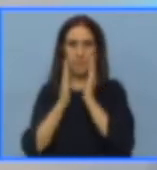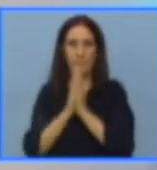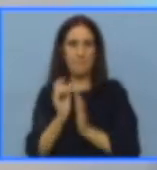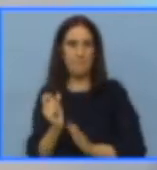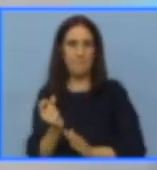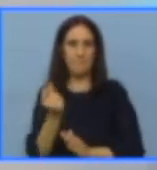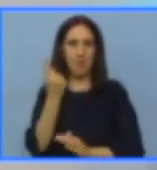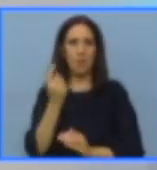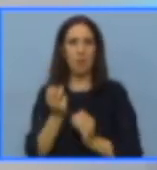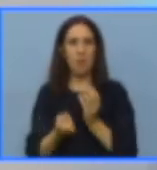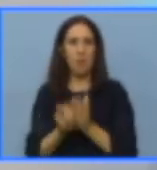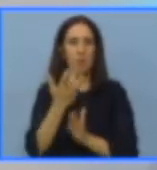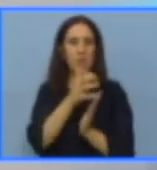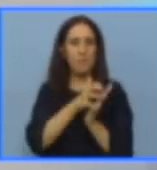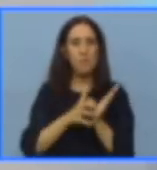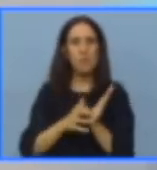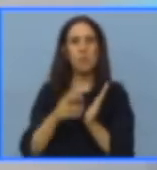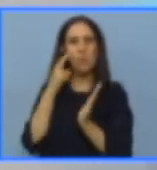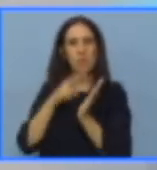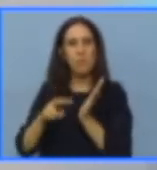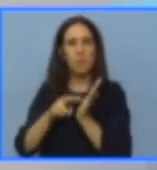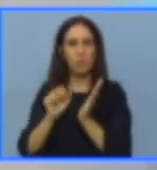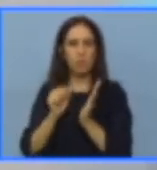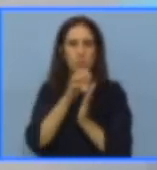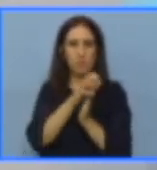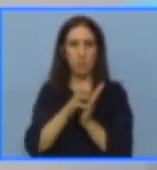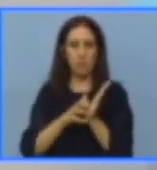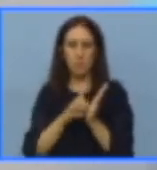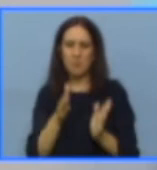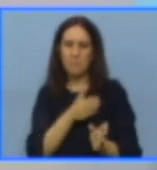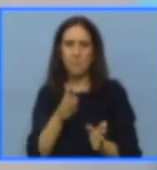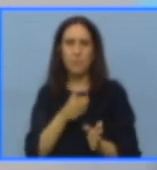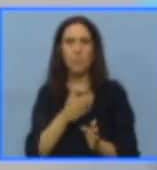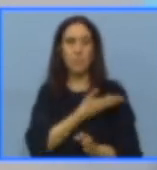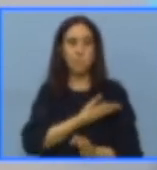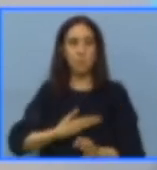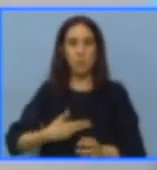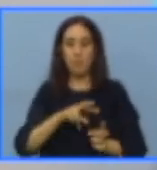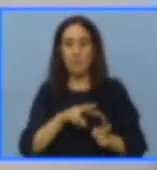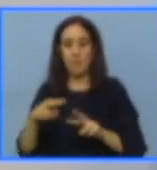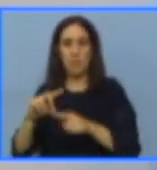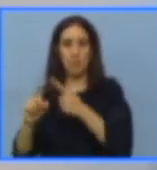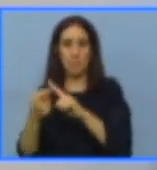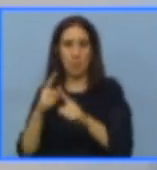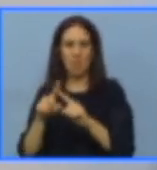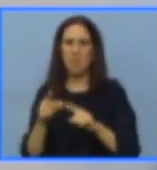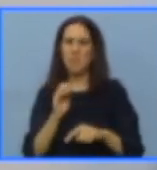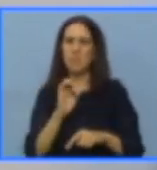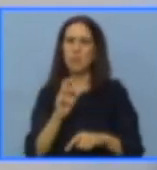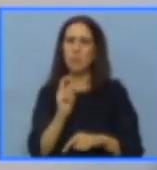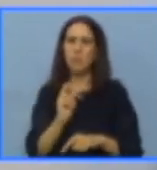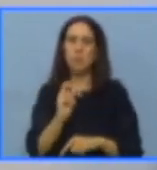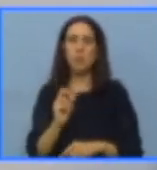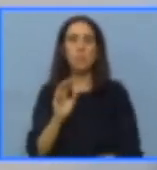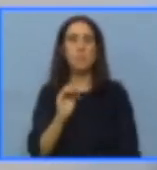a emergir dos Evangelhos e da leitura dos Evangelhos no período da passagem da Antiguidade para a Idade Média, portanto, a partir do século III,